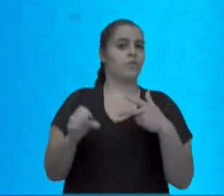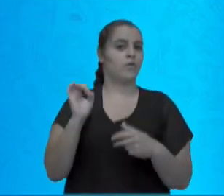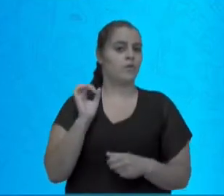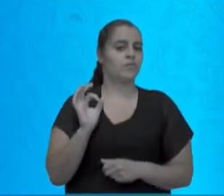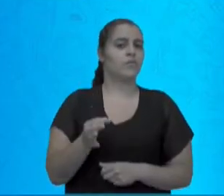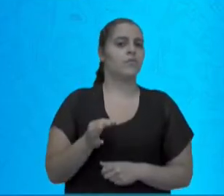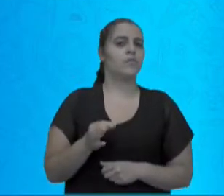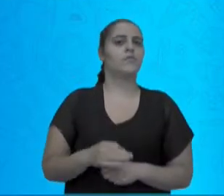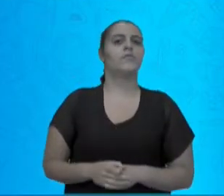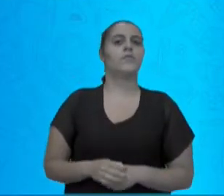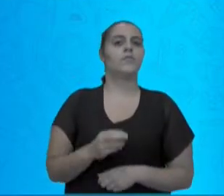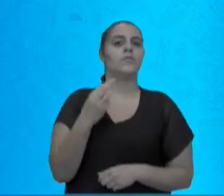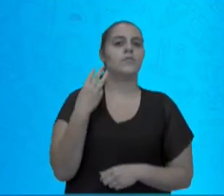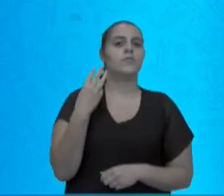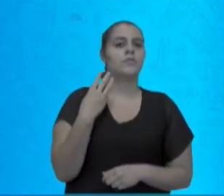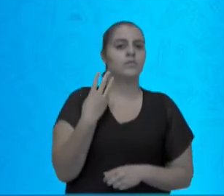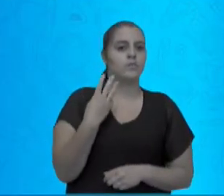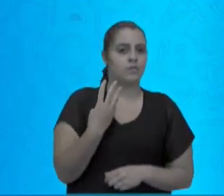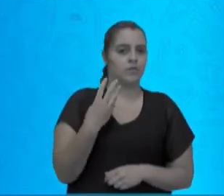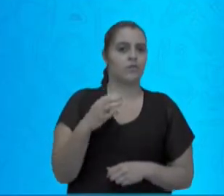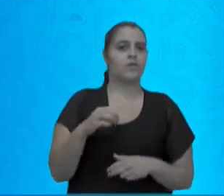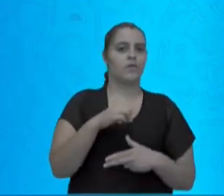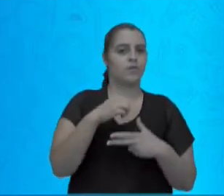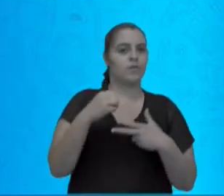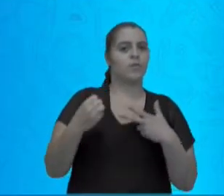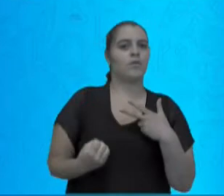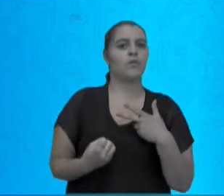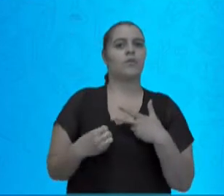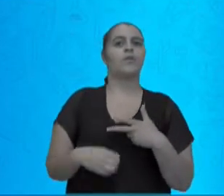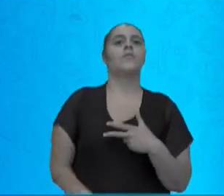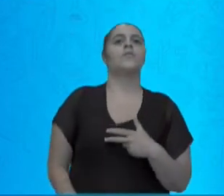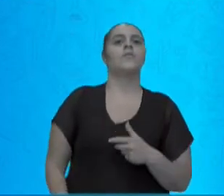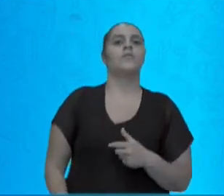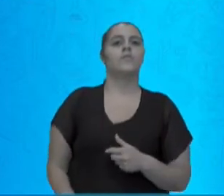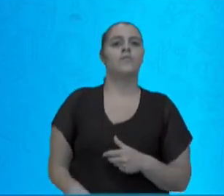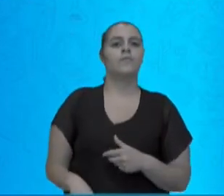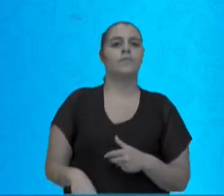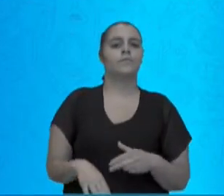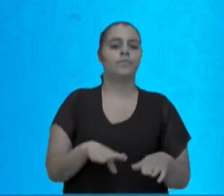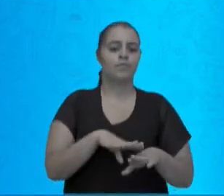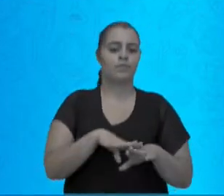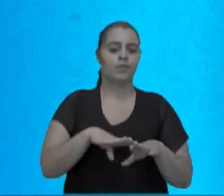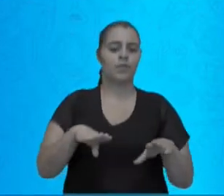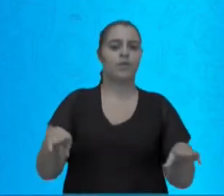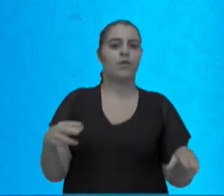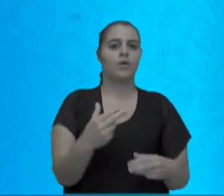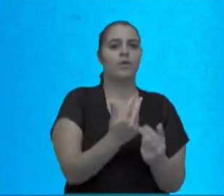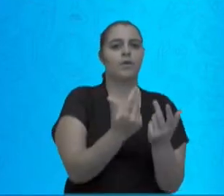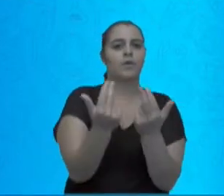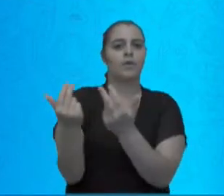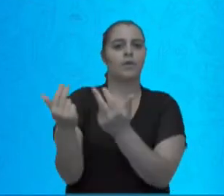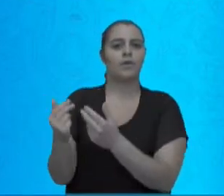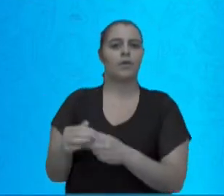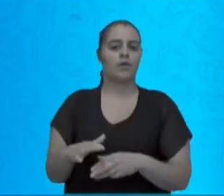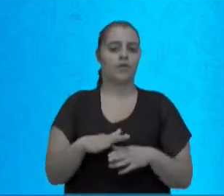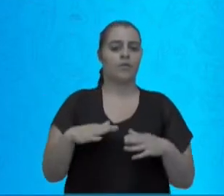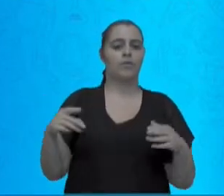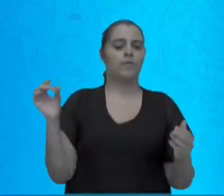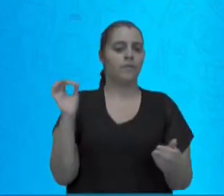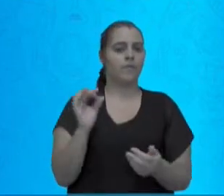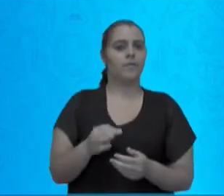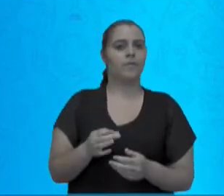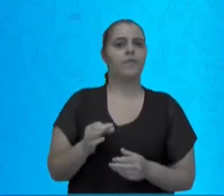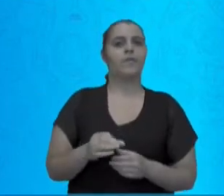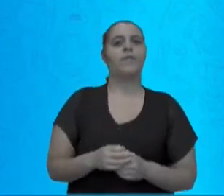Certo? São 3 poderes e os 3 se respeitam e